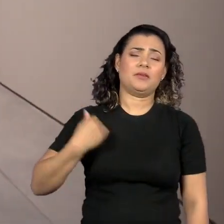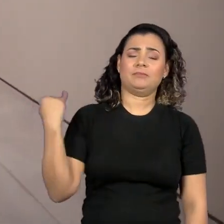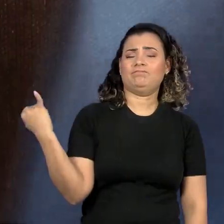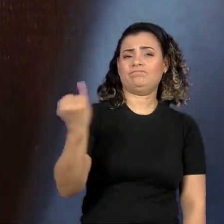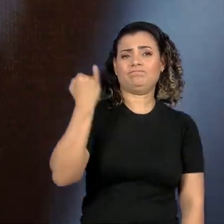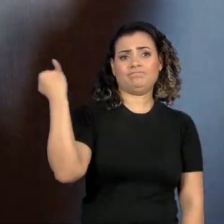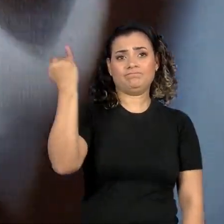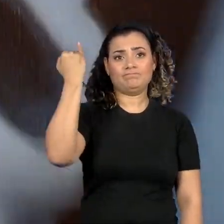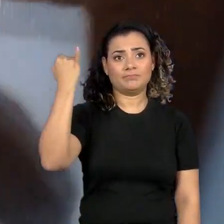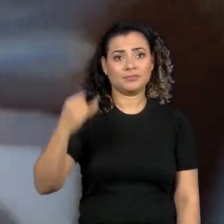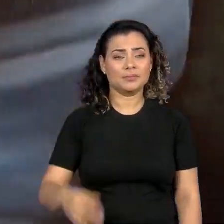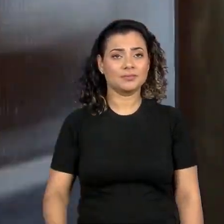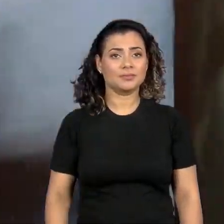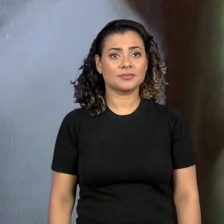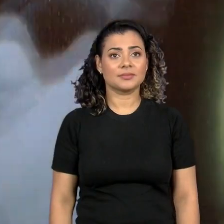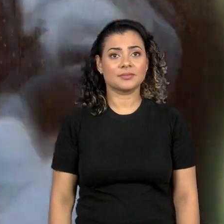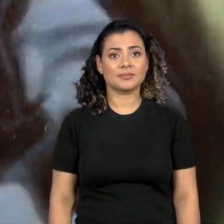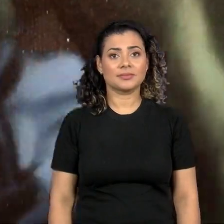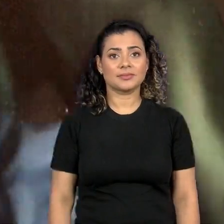vida.